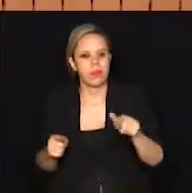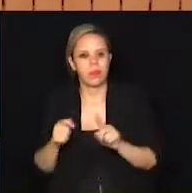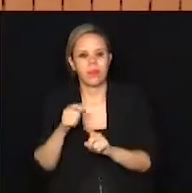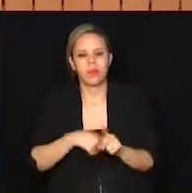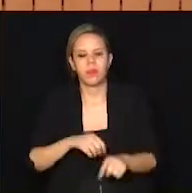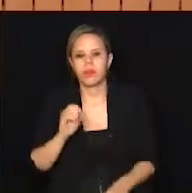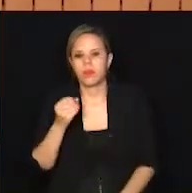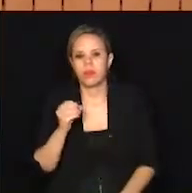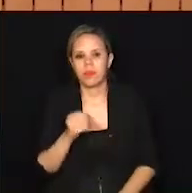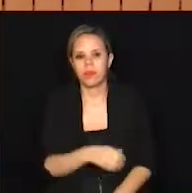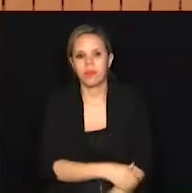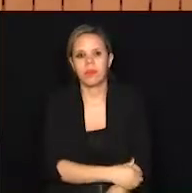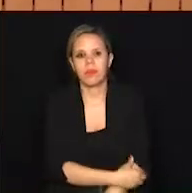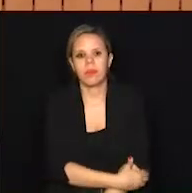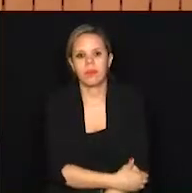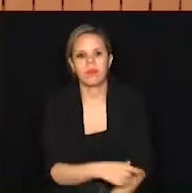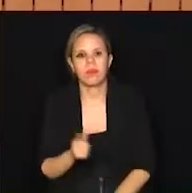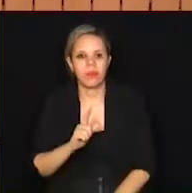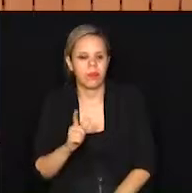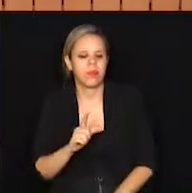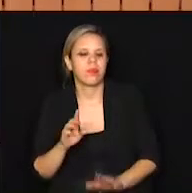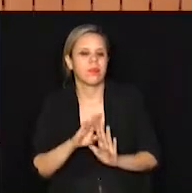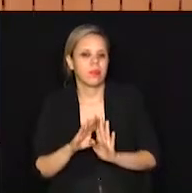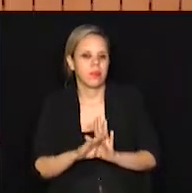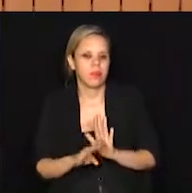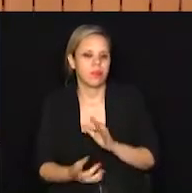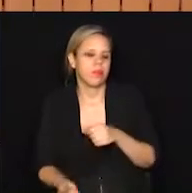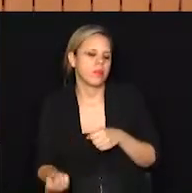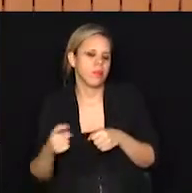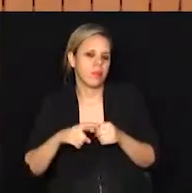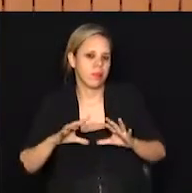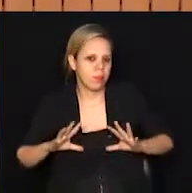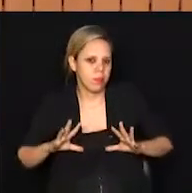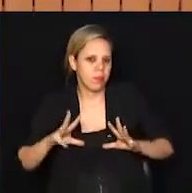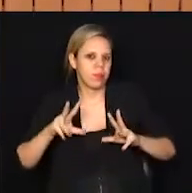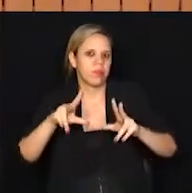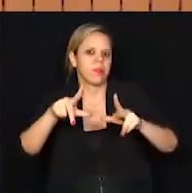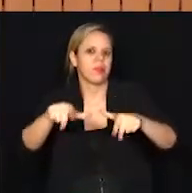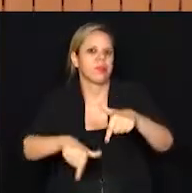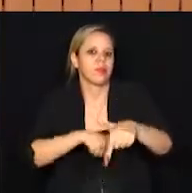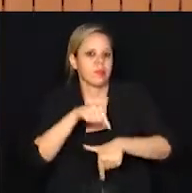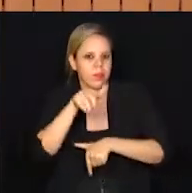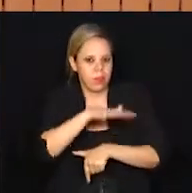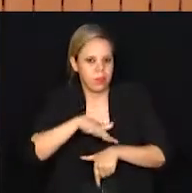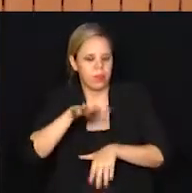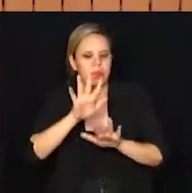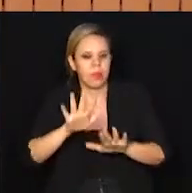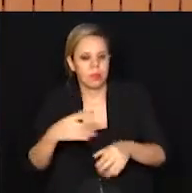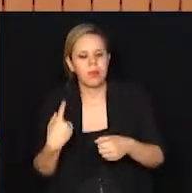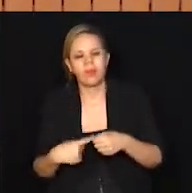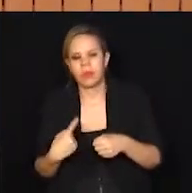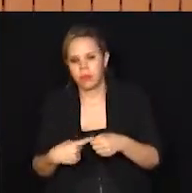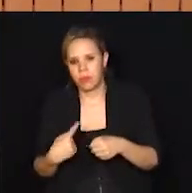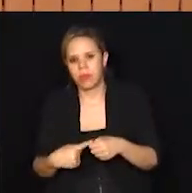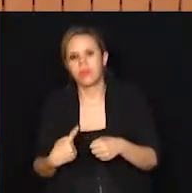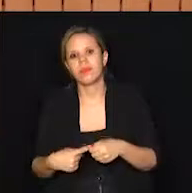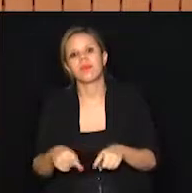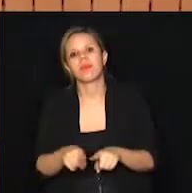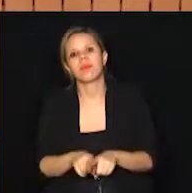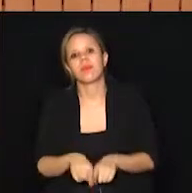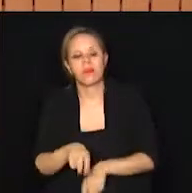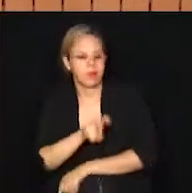É evidente que esse plano não é um plano de retorno de todas as atividades, mas no caso da rede municipal envolve os